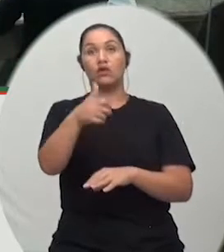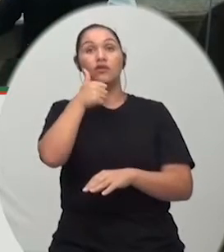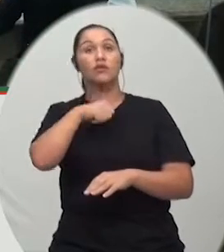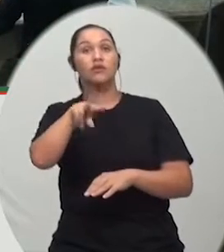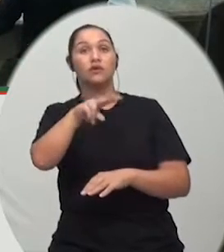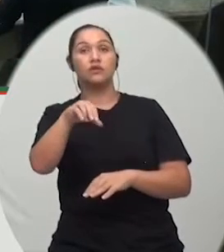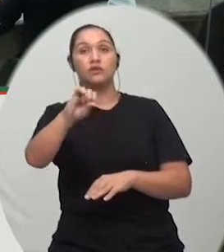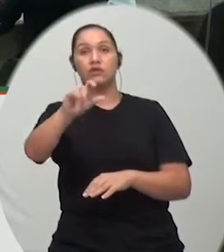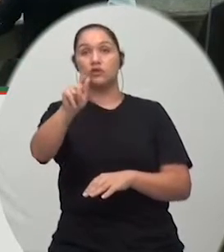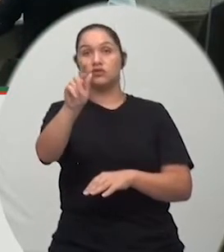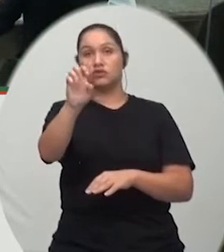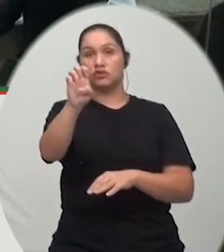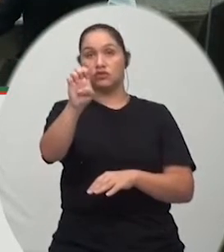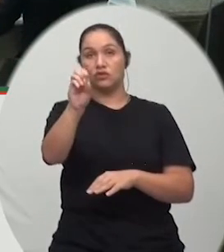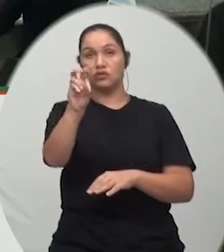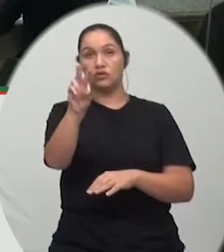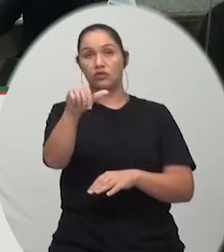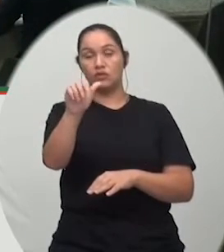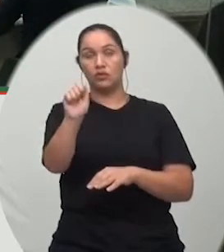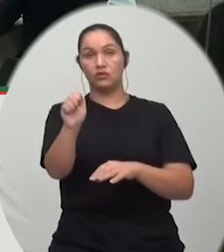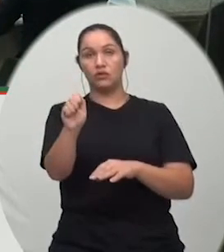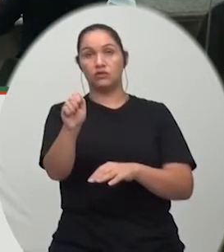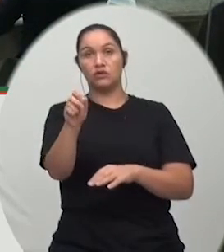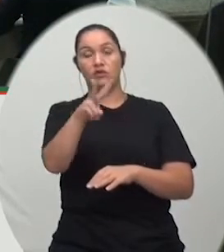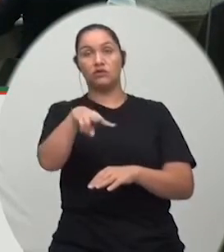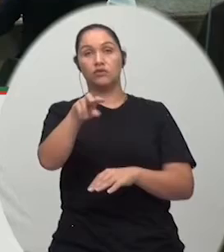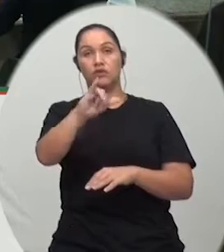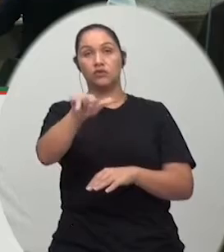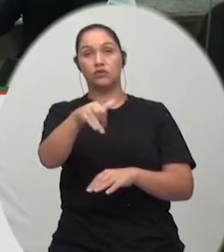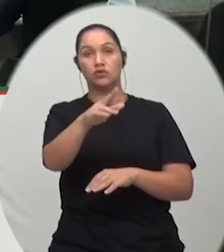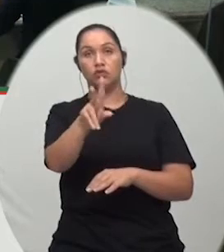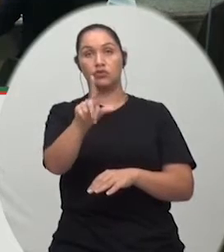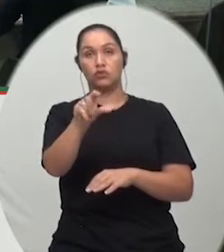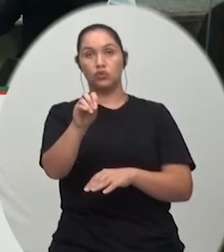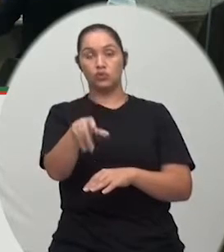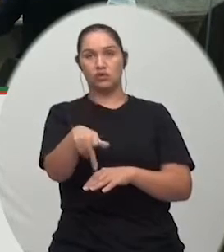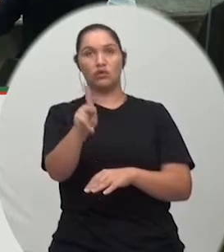Giovana Zanetti. Com a palavra o vereador Júlio Kaminski.